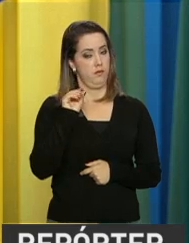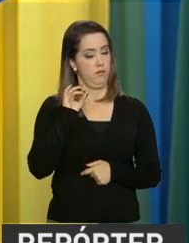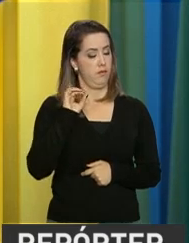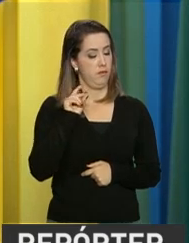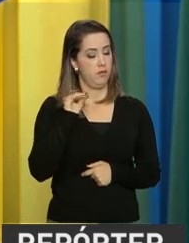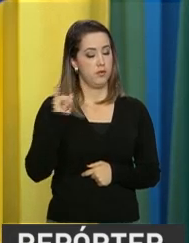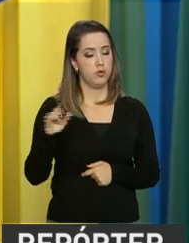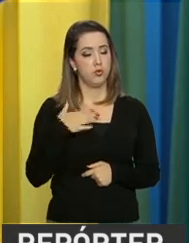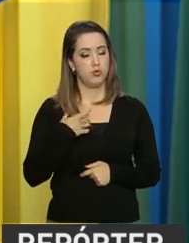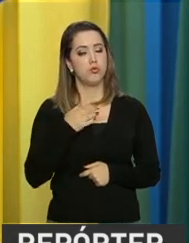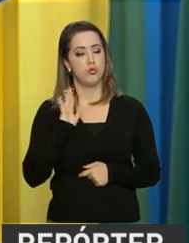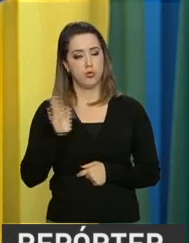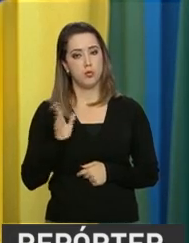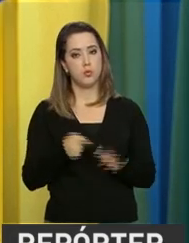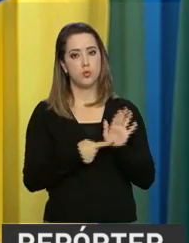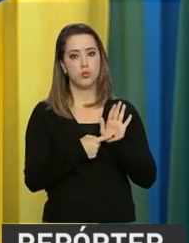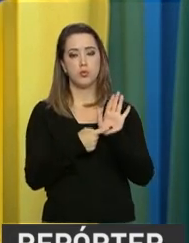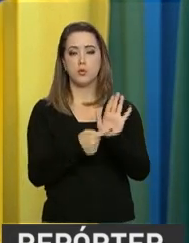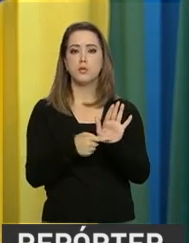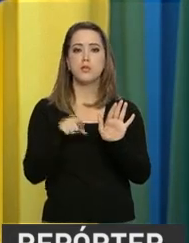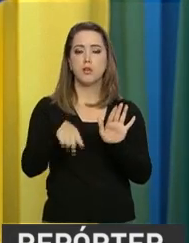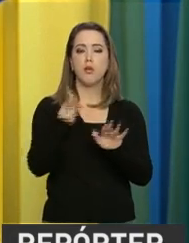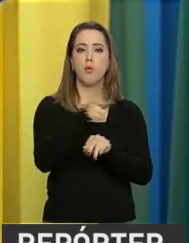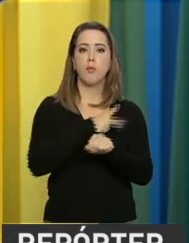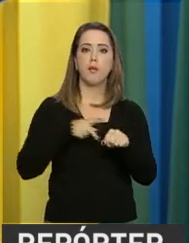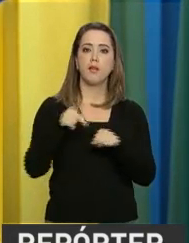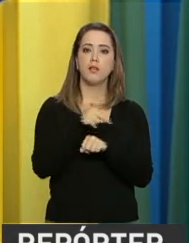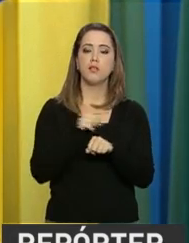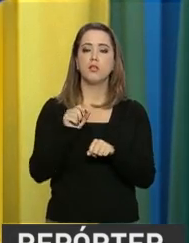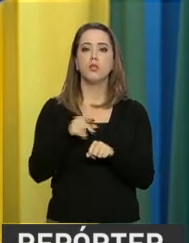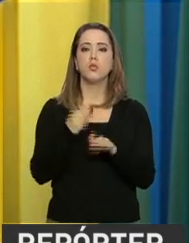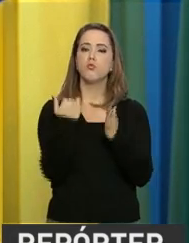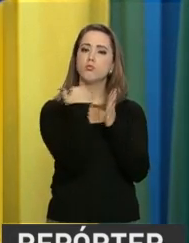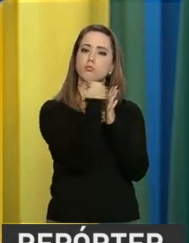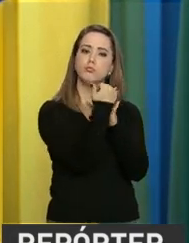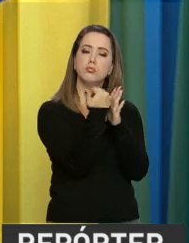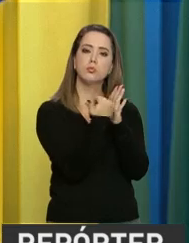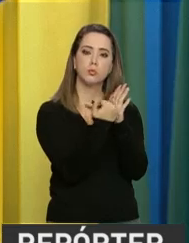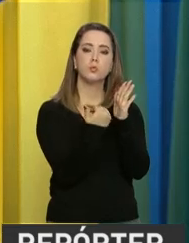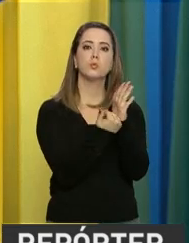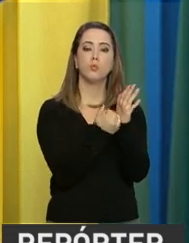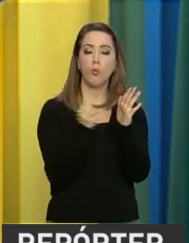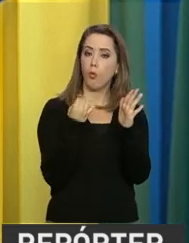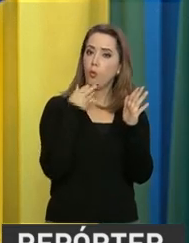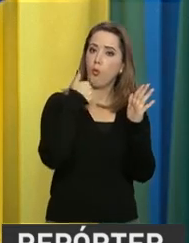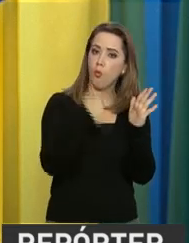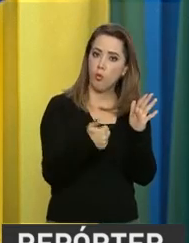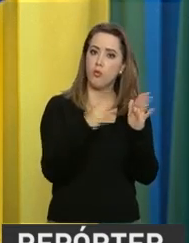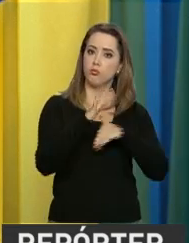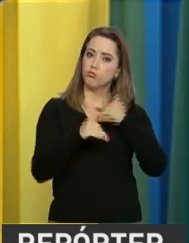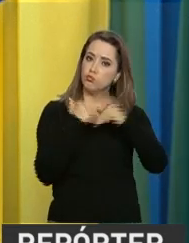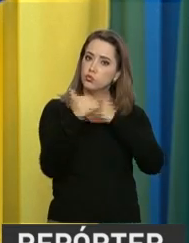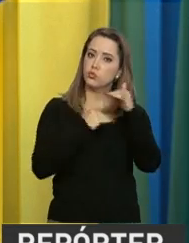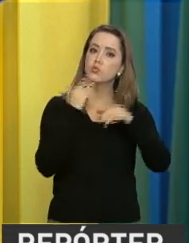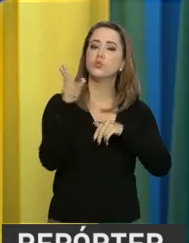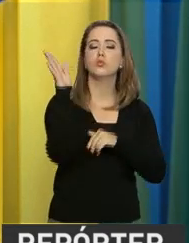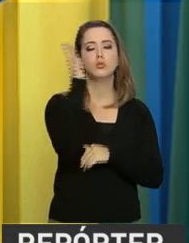apresentar ao país uma agenda positiva de reconstrução